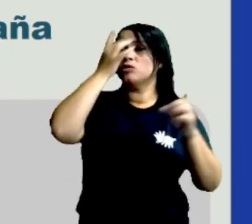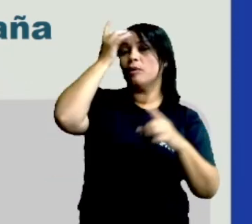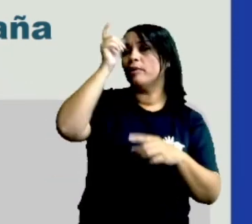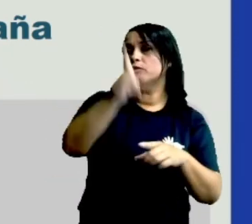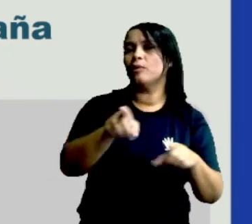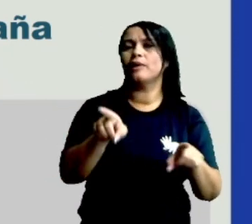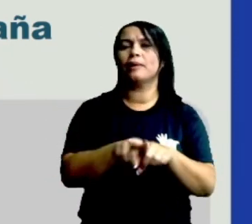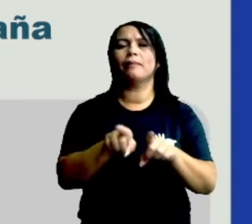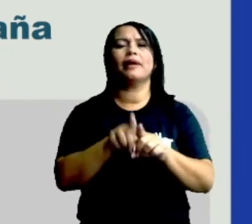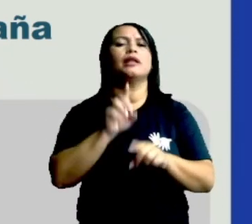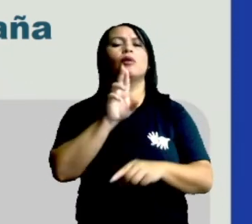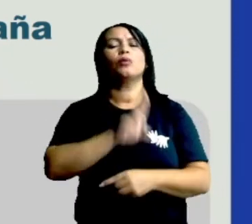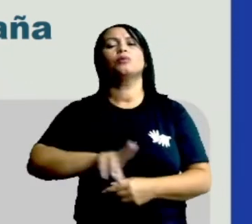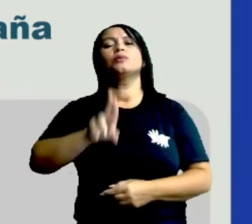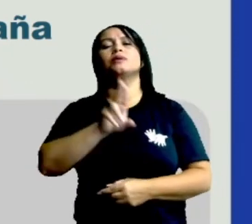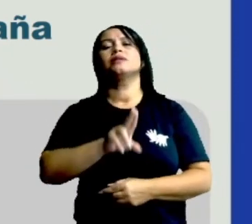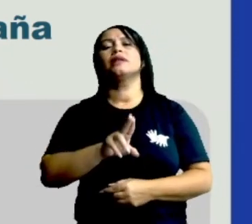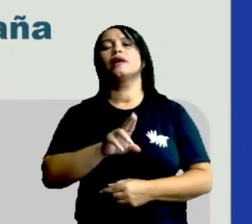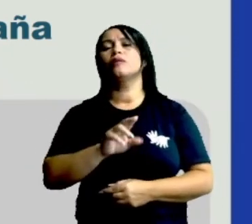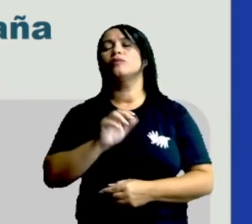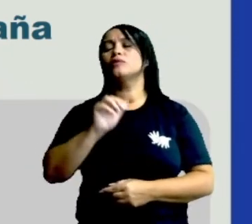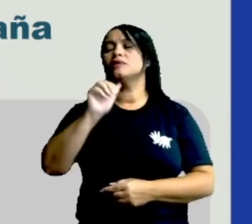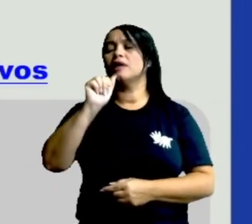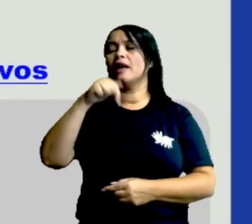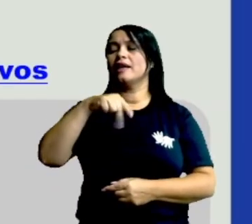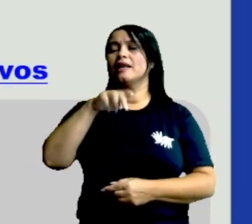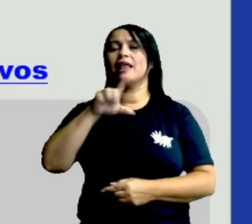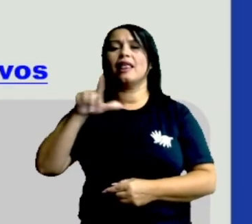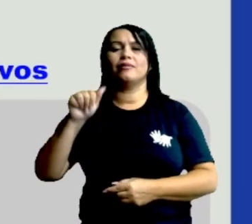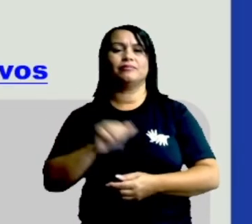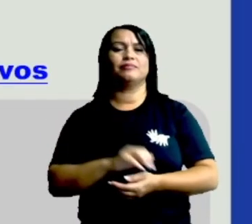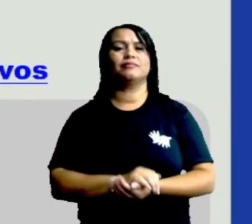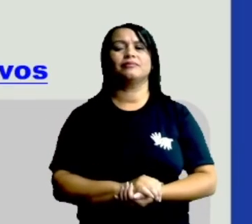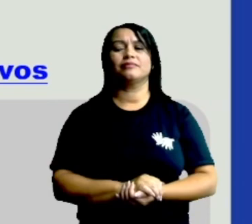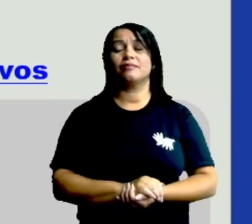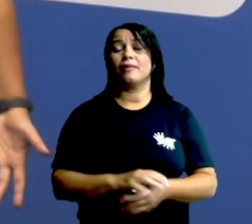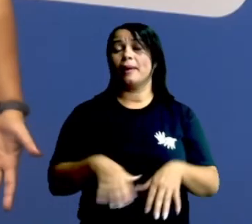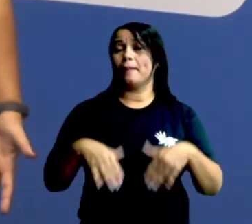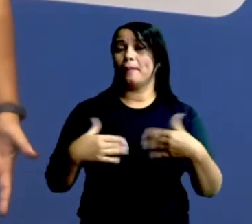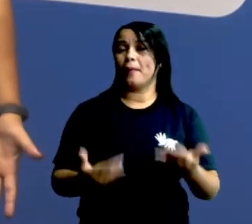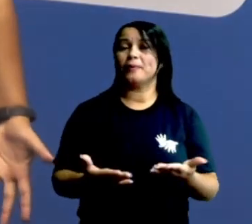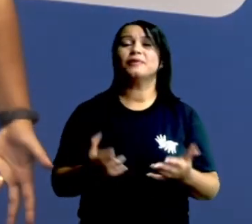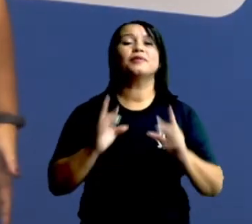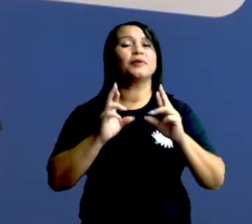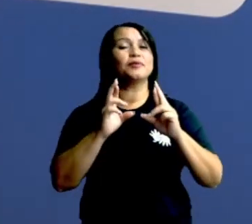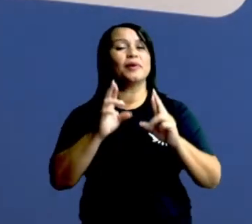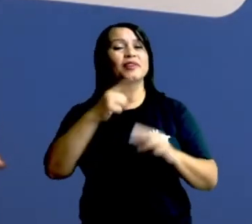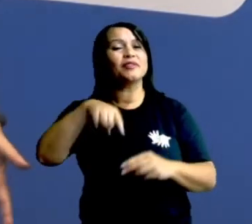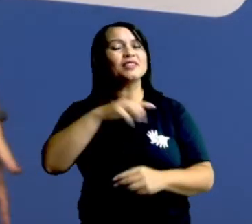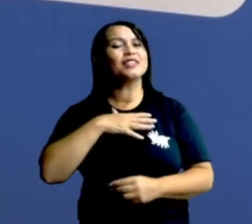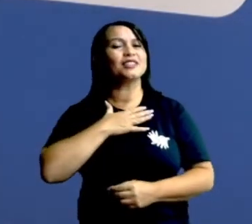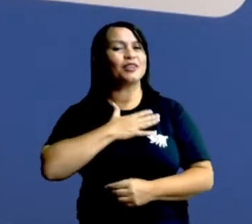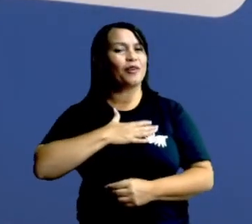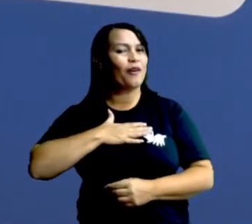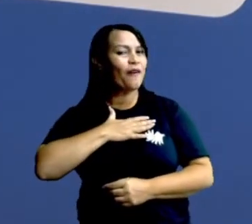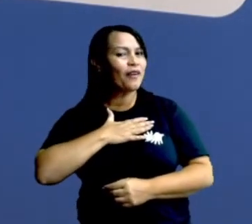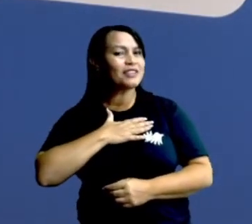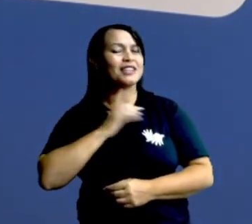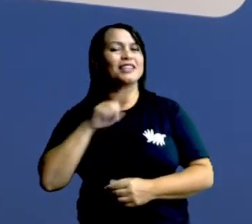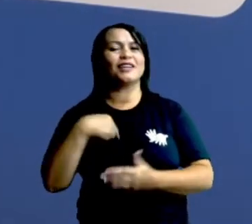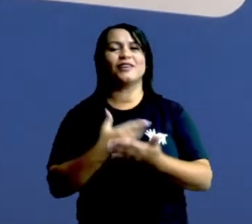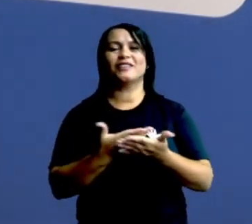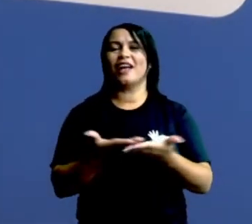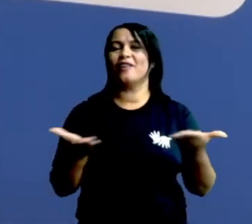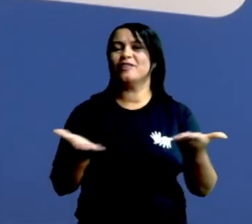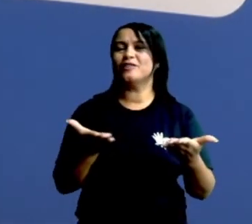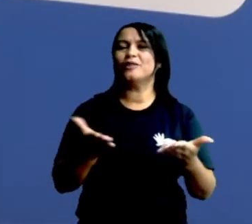ouve, aí a gente usa aquela. Bom, gente, eu espero que vocês tenham gostado da nossa